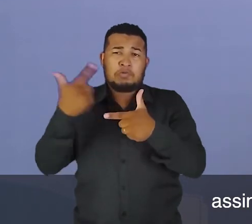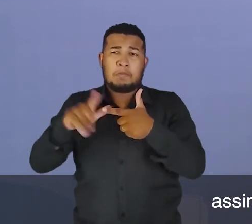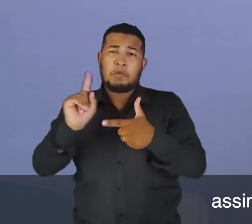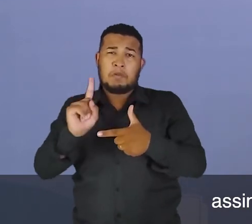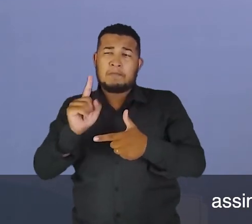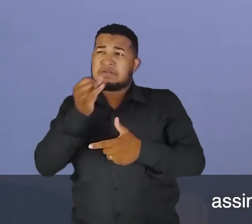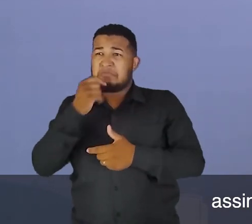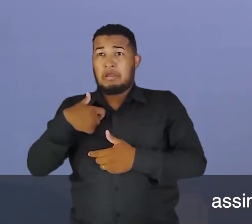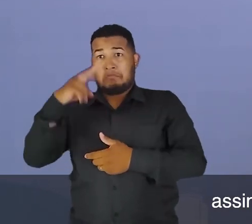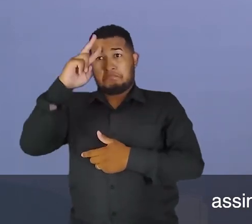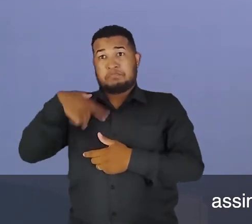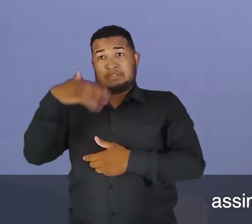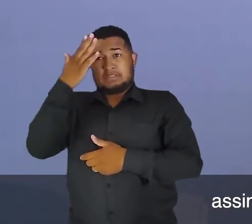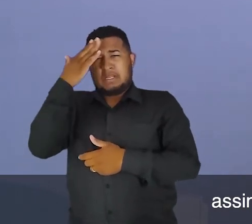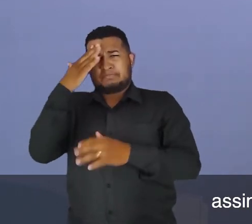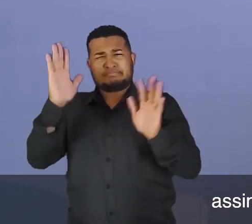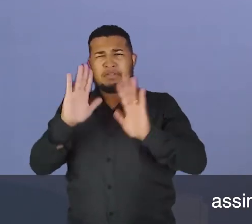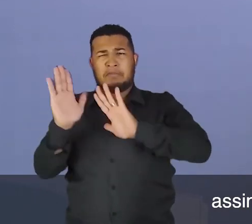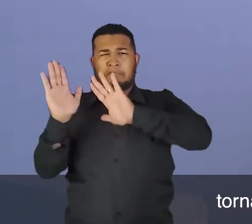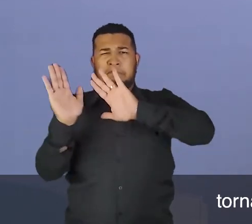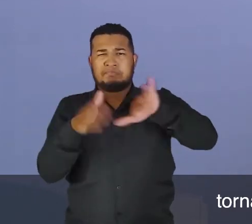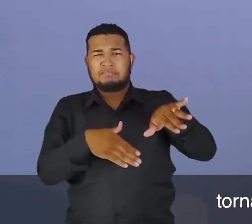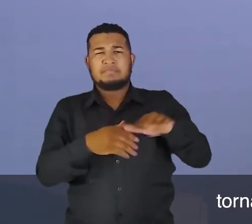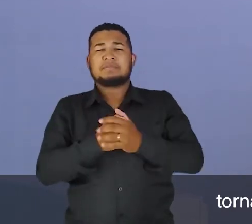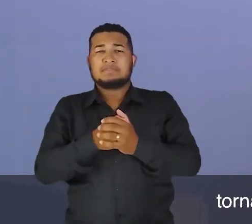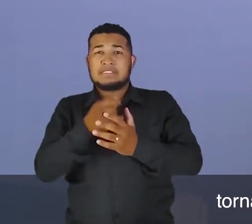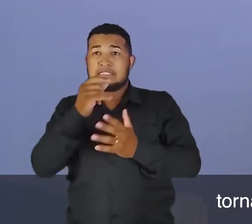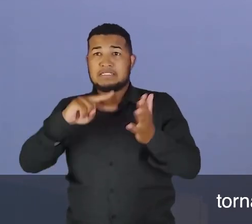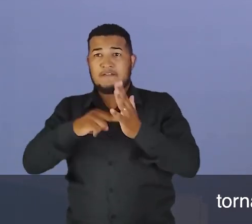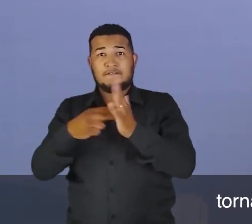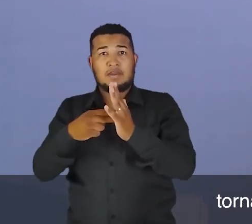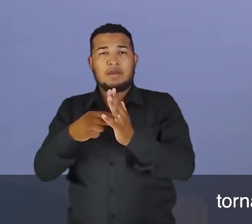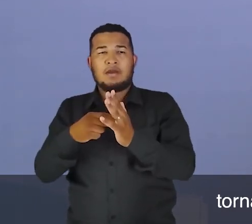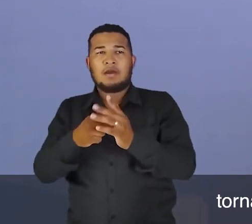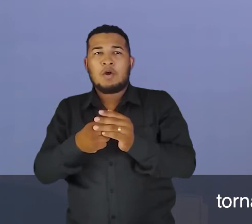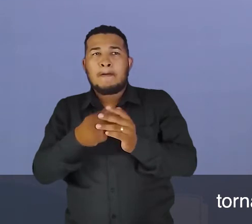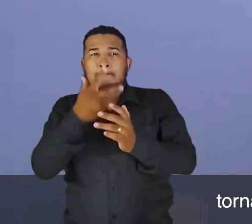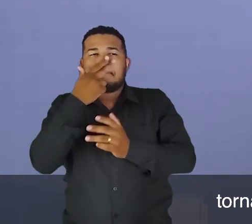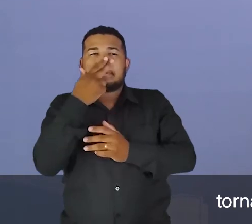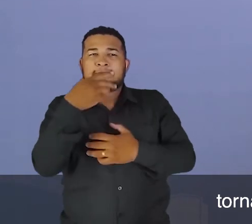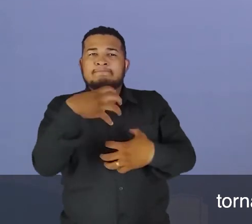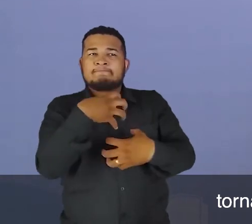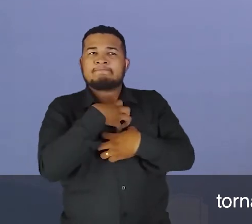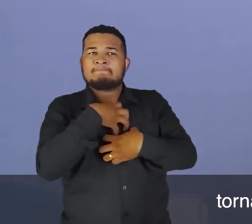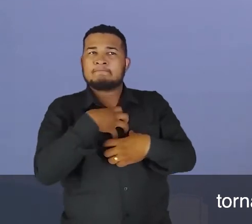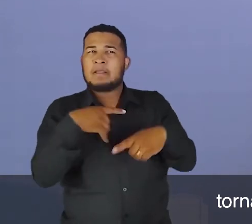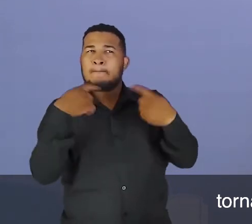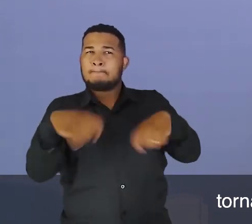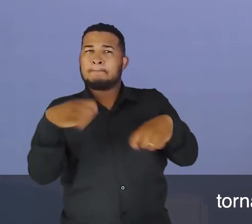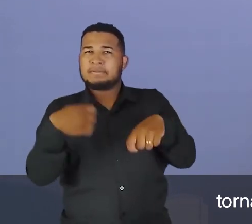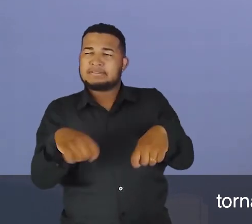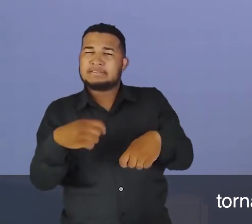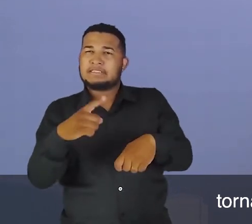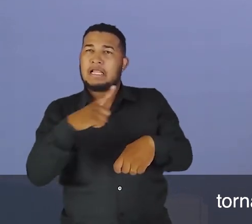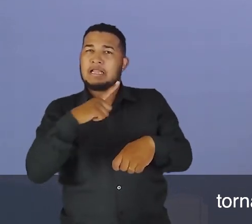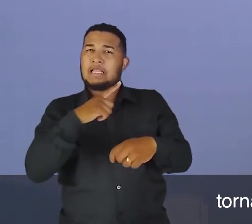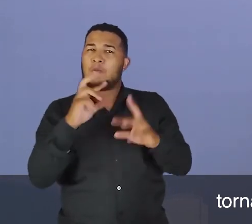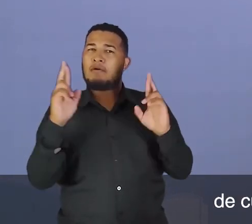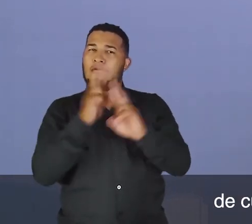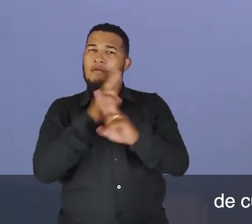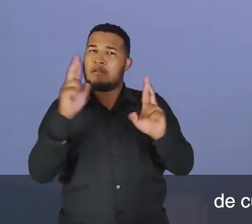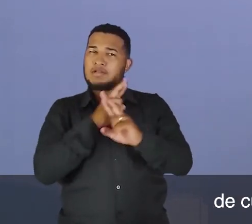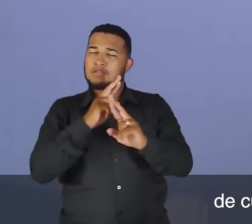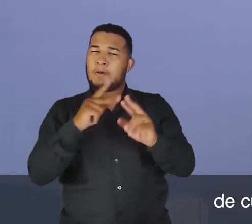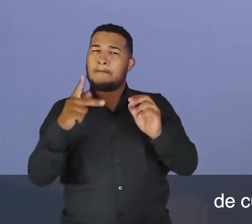saber e nos tornamos imunes a algo que nós precisávamos ter uma relação